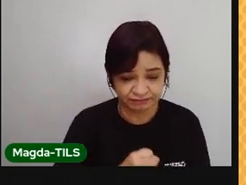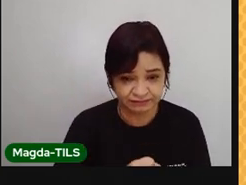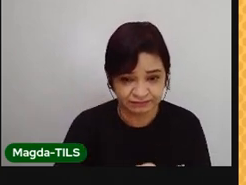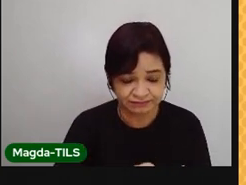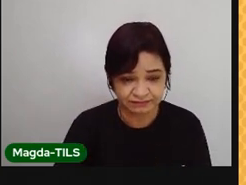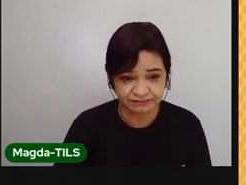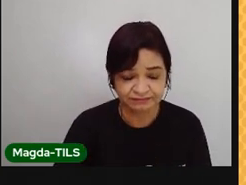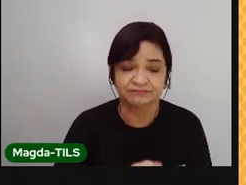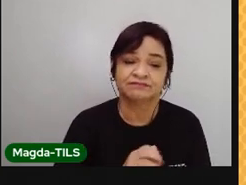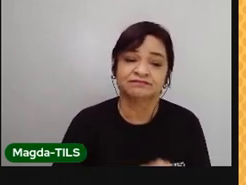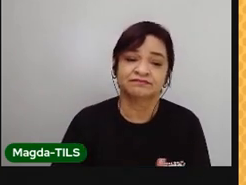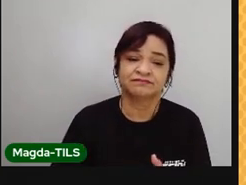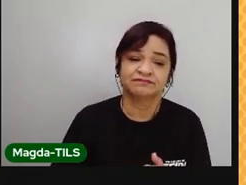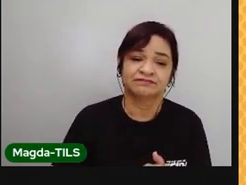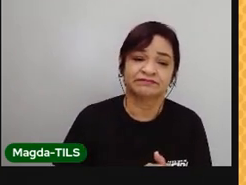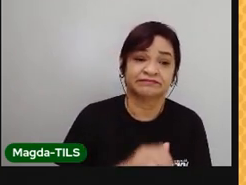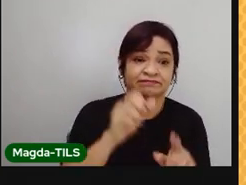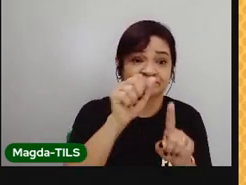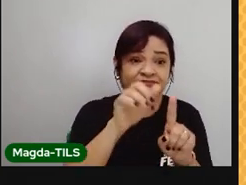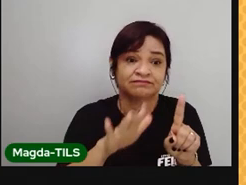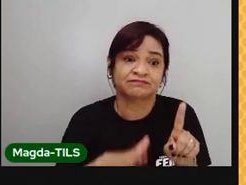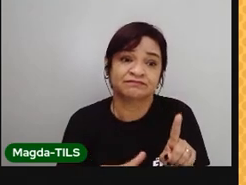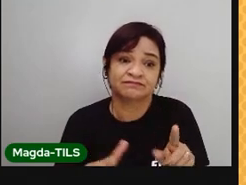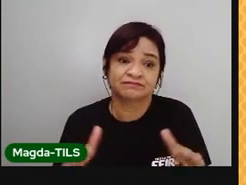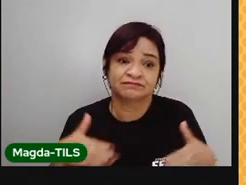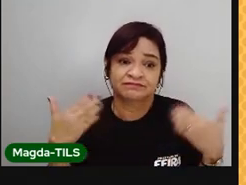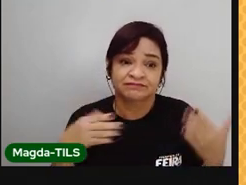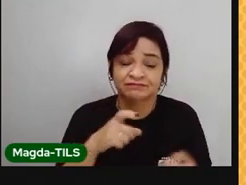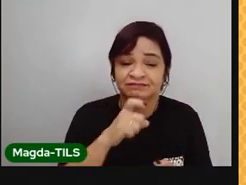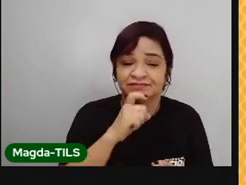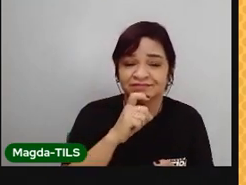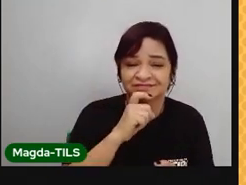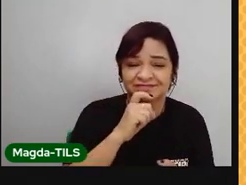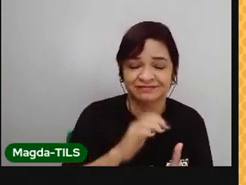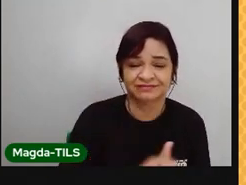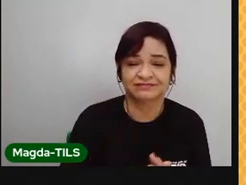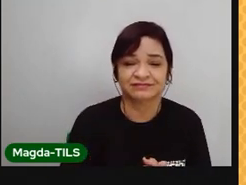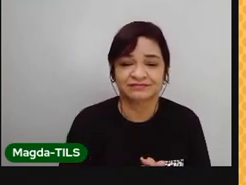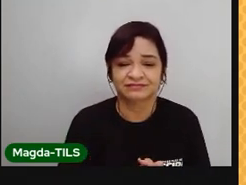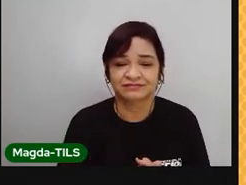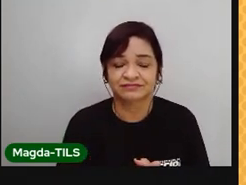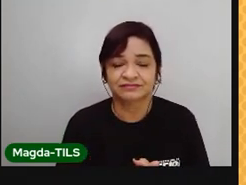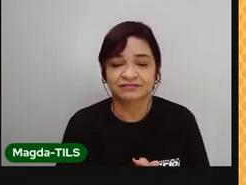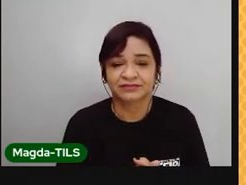primavera, verão, outono e inverno. Nessa posição,